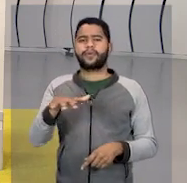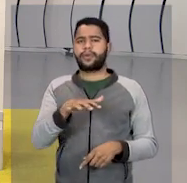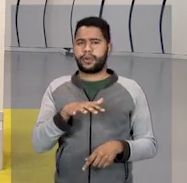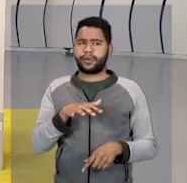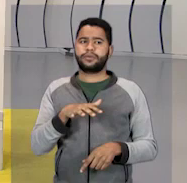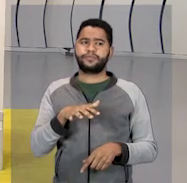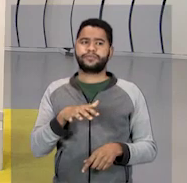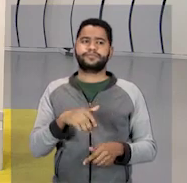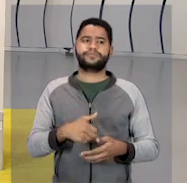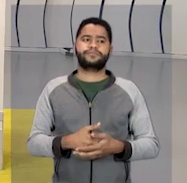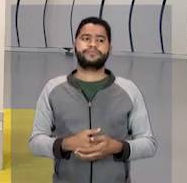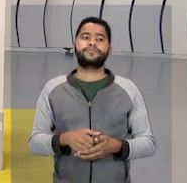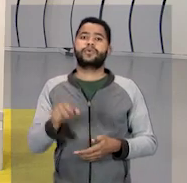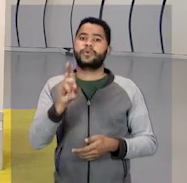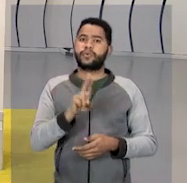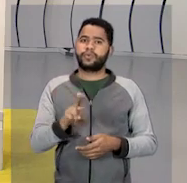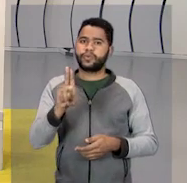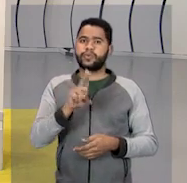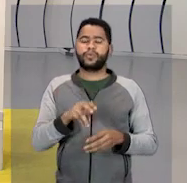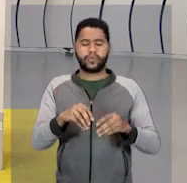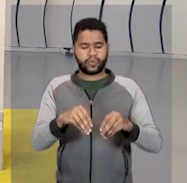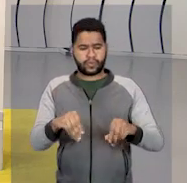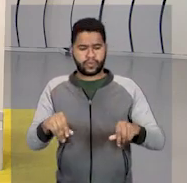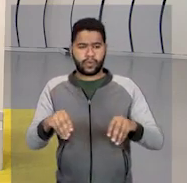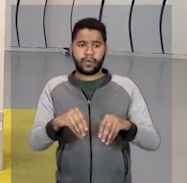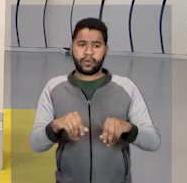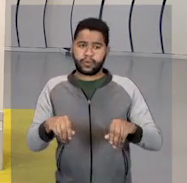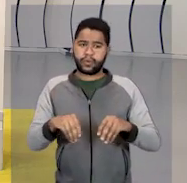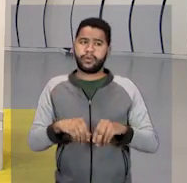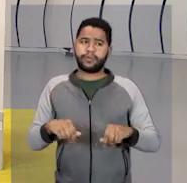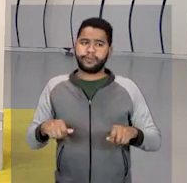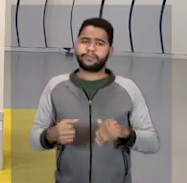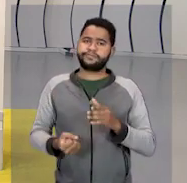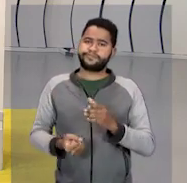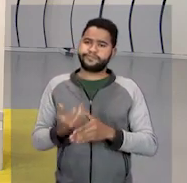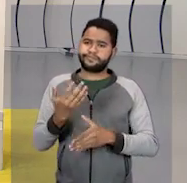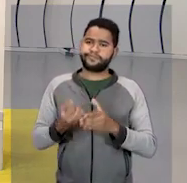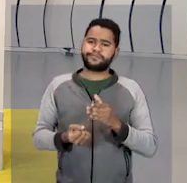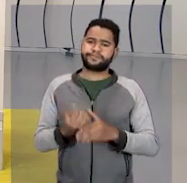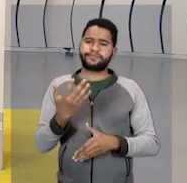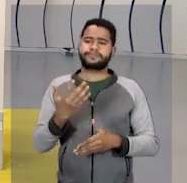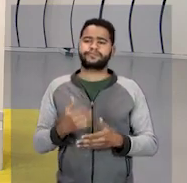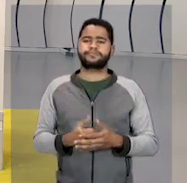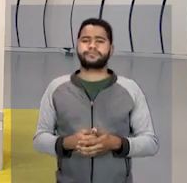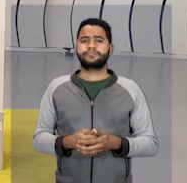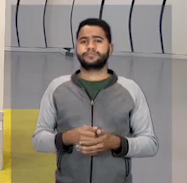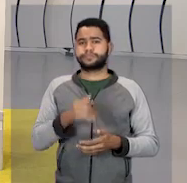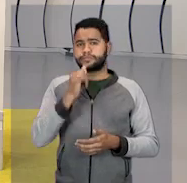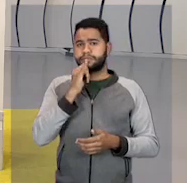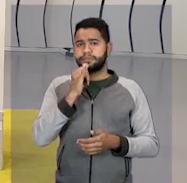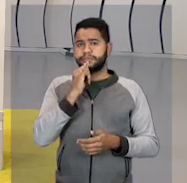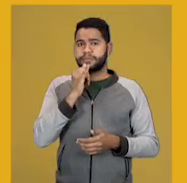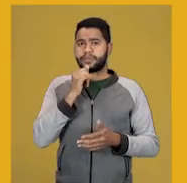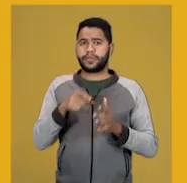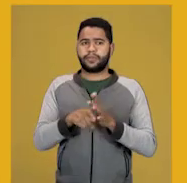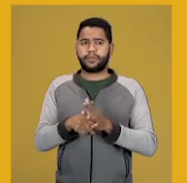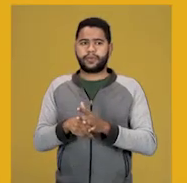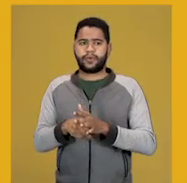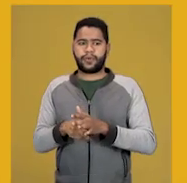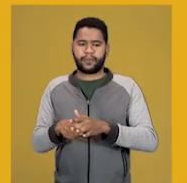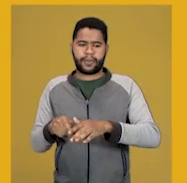também utiliza-se do solo, da terra, aí, a produção, né? No caso do corte da carne, né?